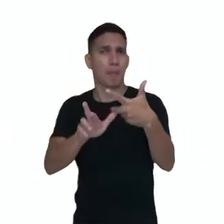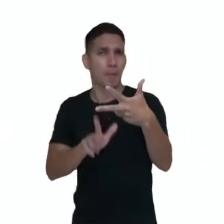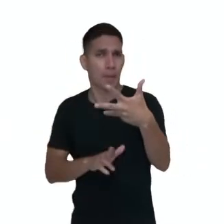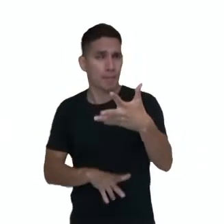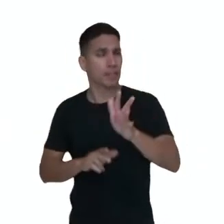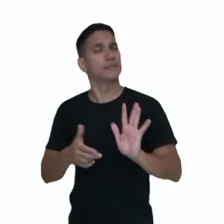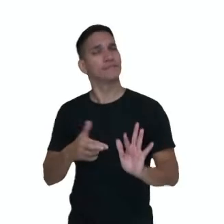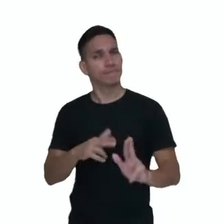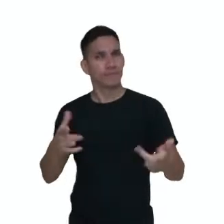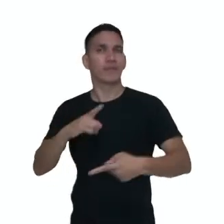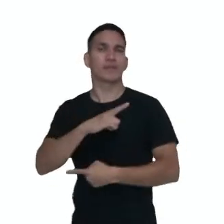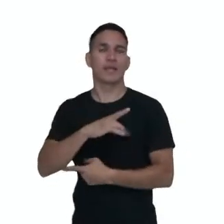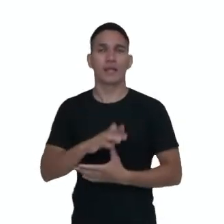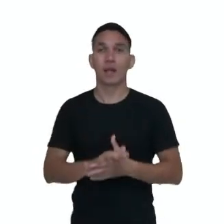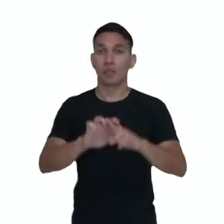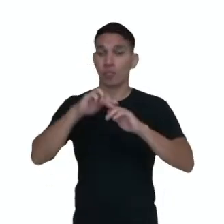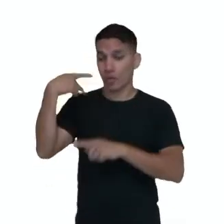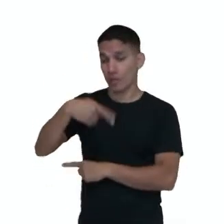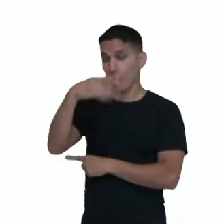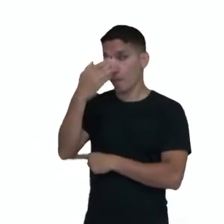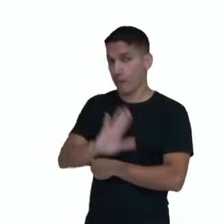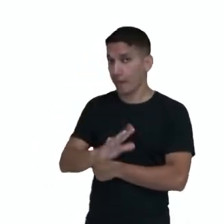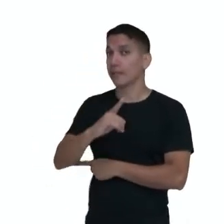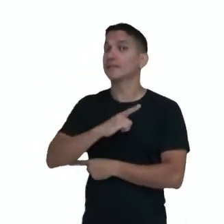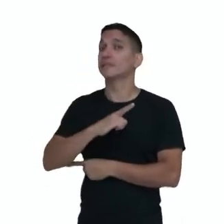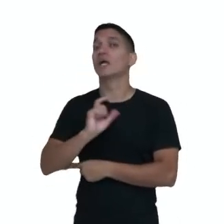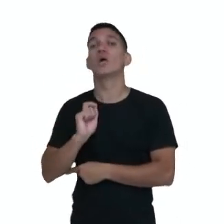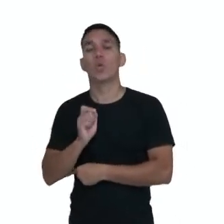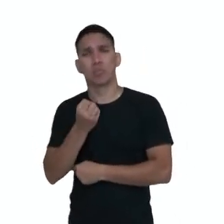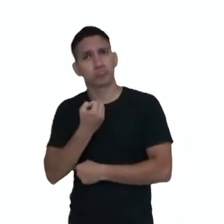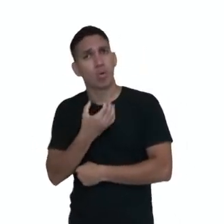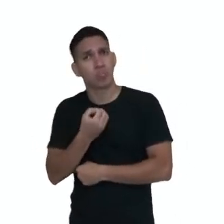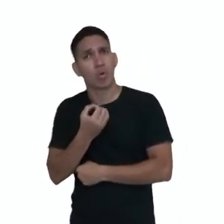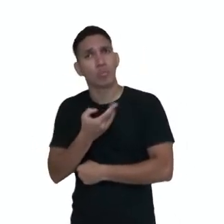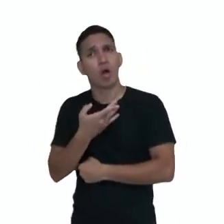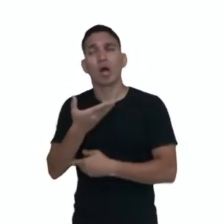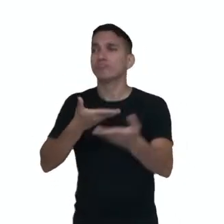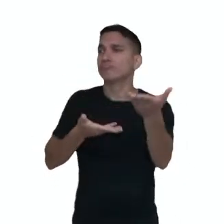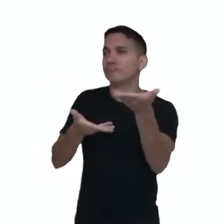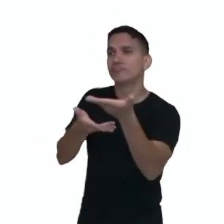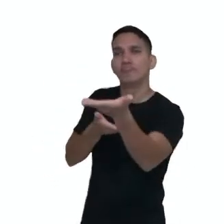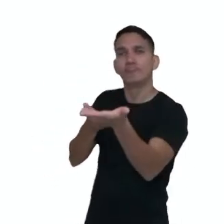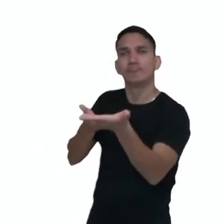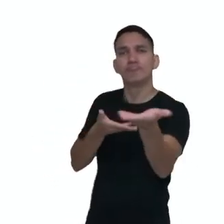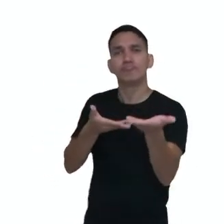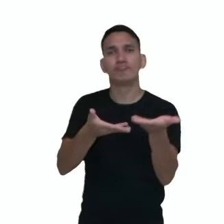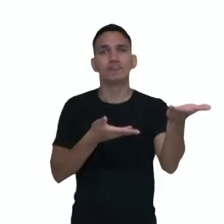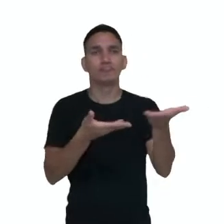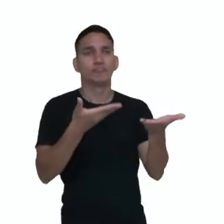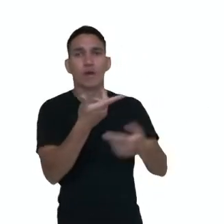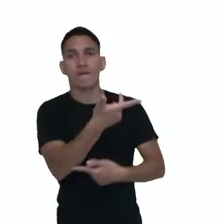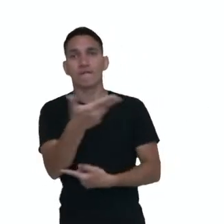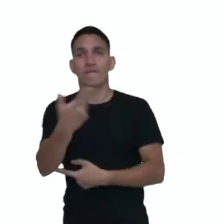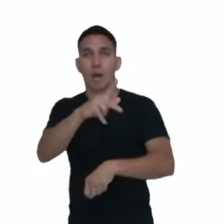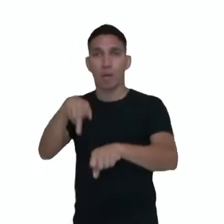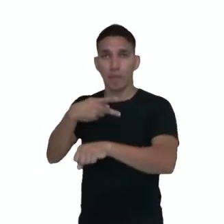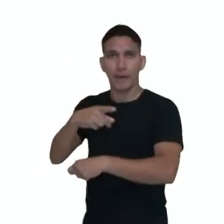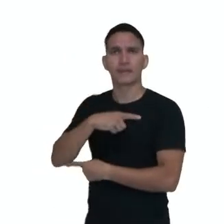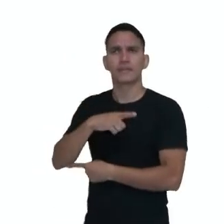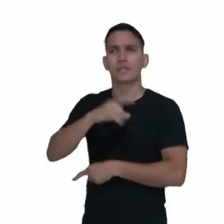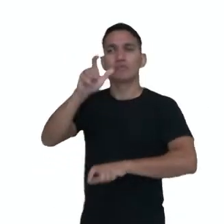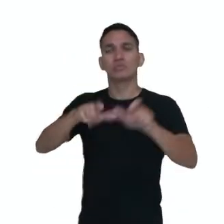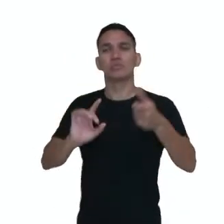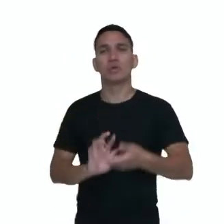de relações. Então, o Brasil, por exemplo, tem boas relações com outros países, né? Temos, então, os diplomatas brasileiros